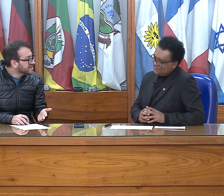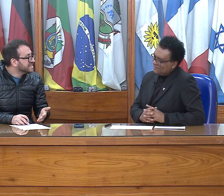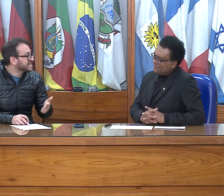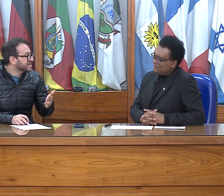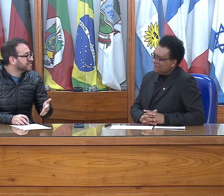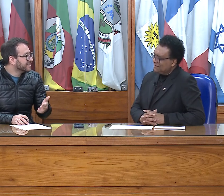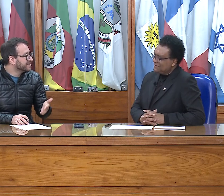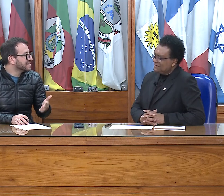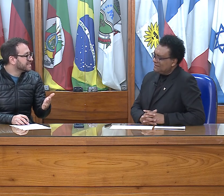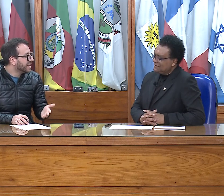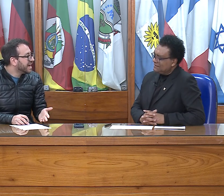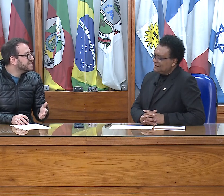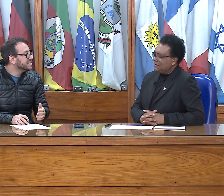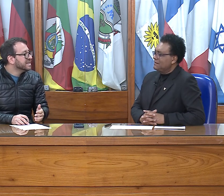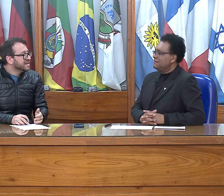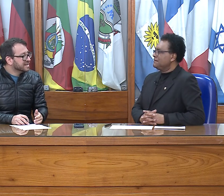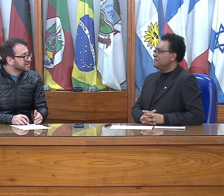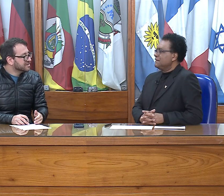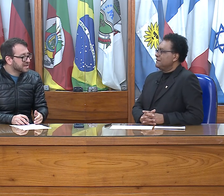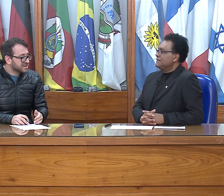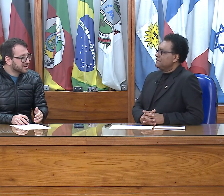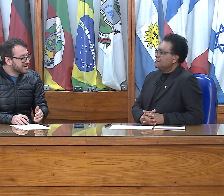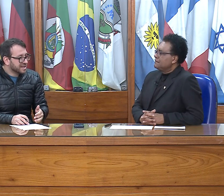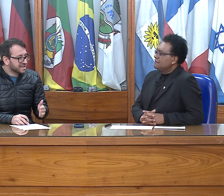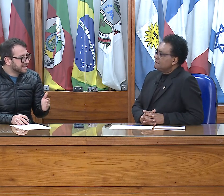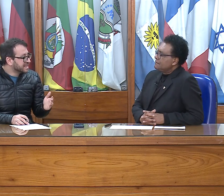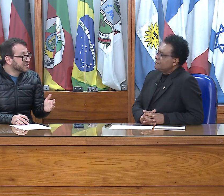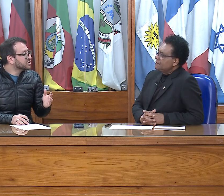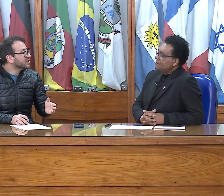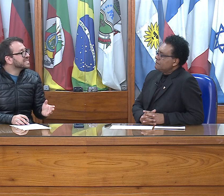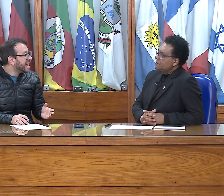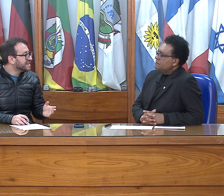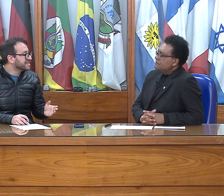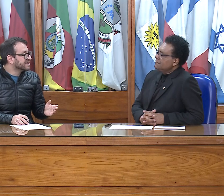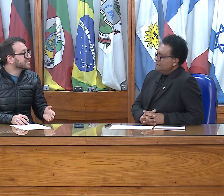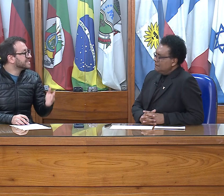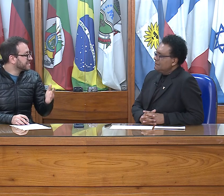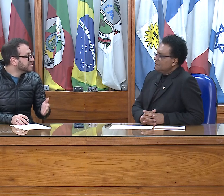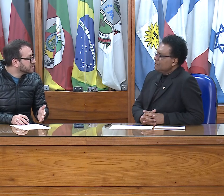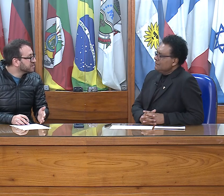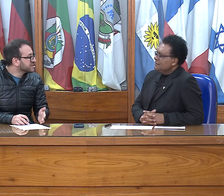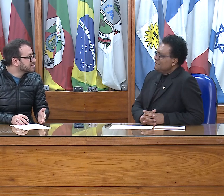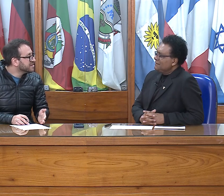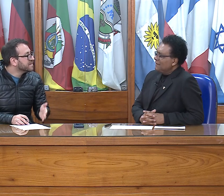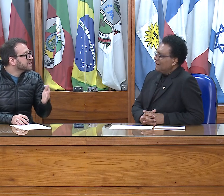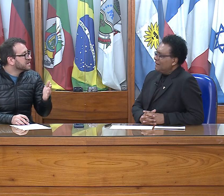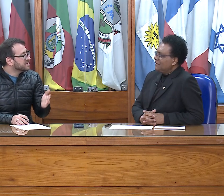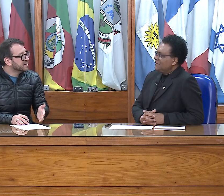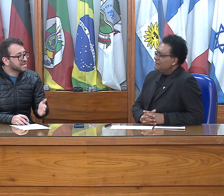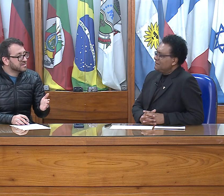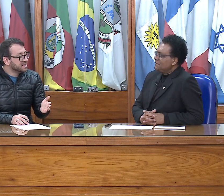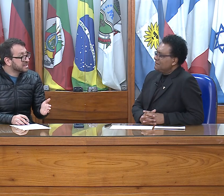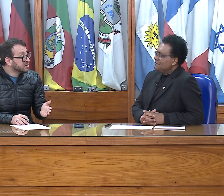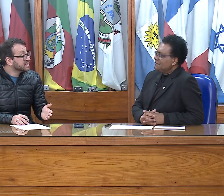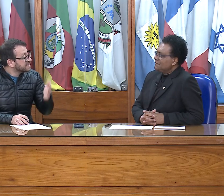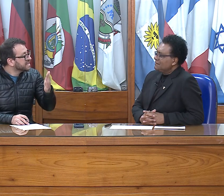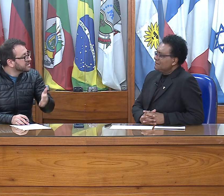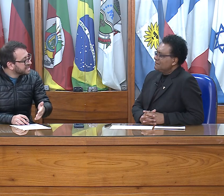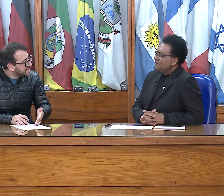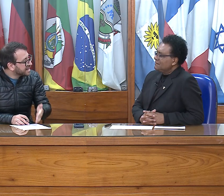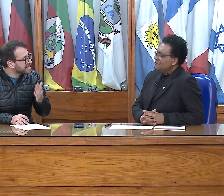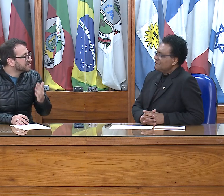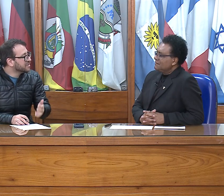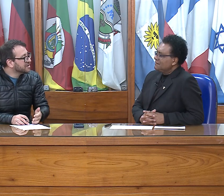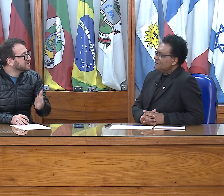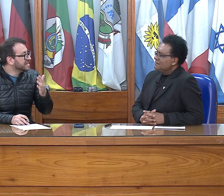manifestações que estão correndo na cidade e tudo mais o senhor Estamos nos dois lados né torcendo o professor e senhor